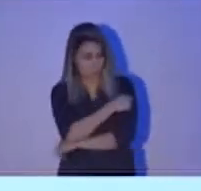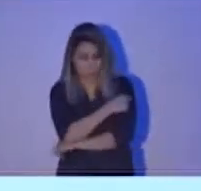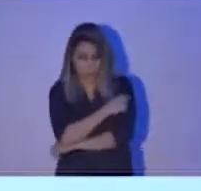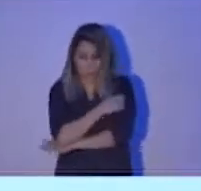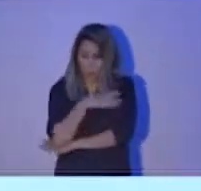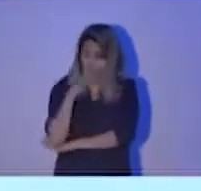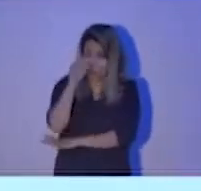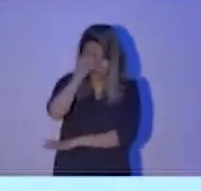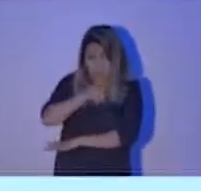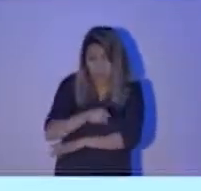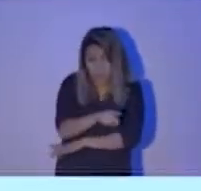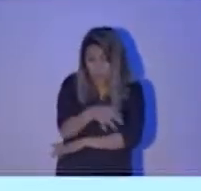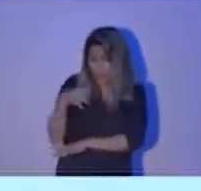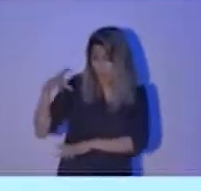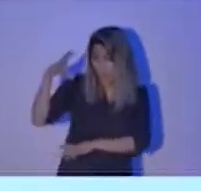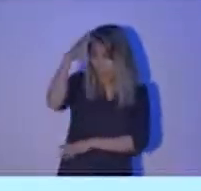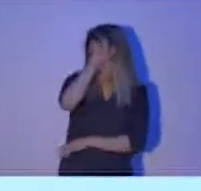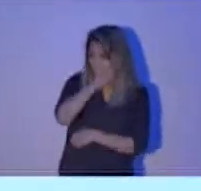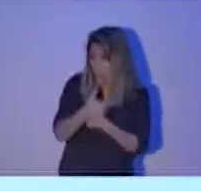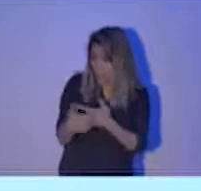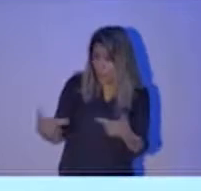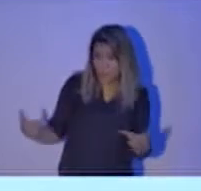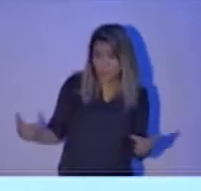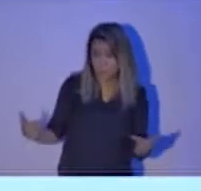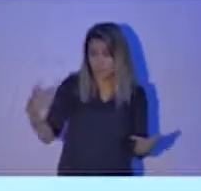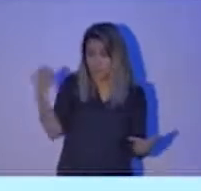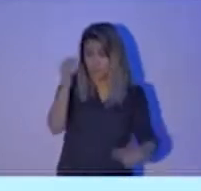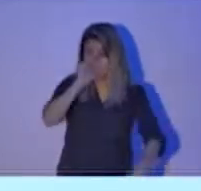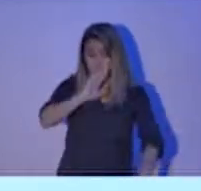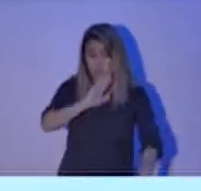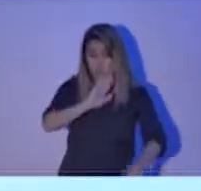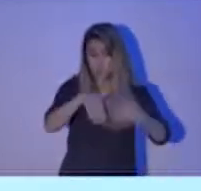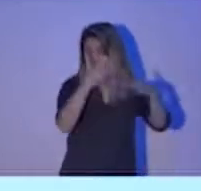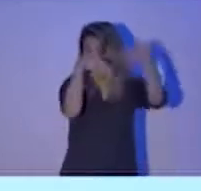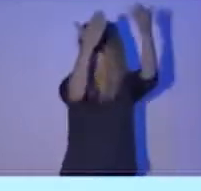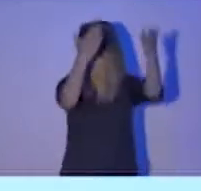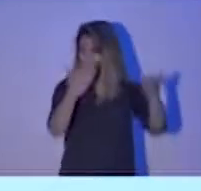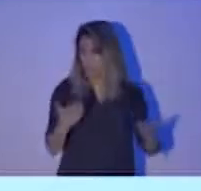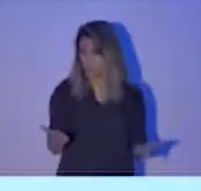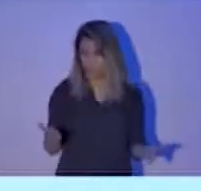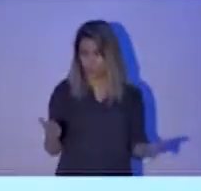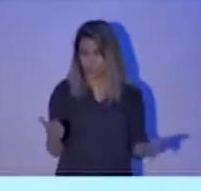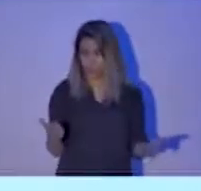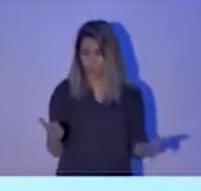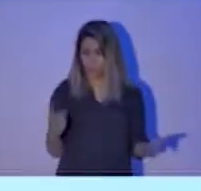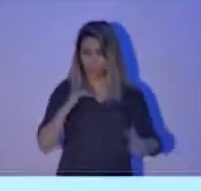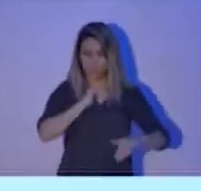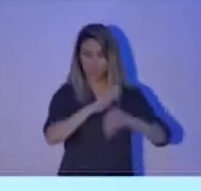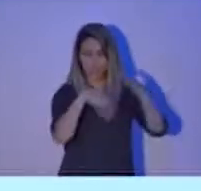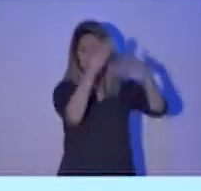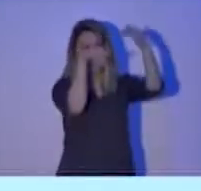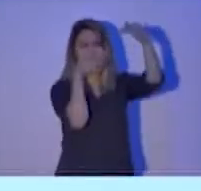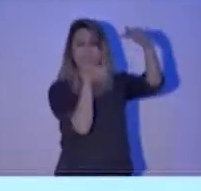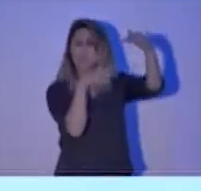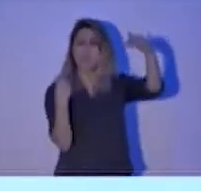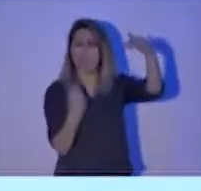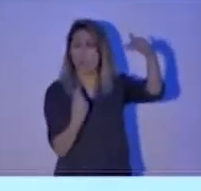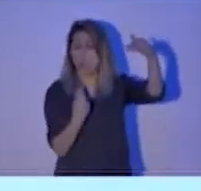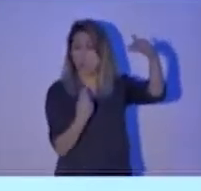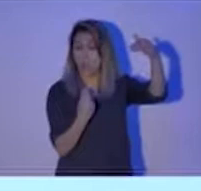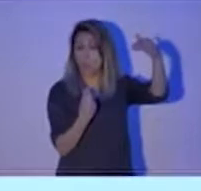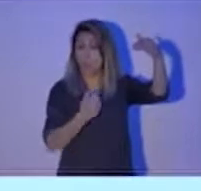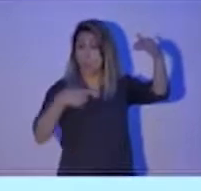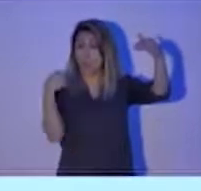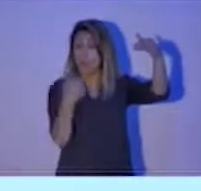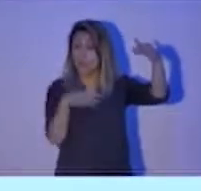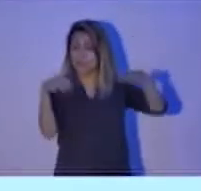que é o sucesso escolar. E não se tem sucesso escolar se a gente não cumpre o acesso, a permanência